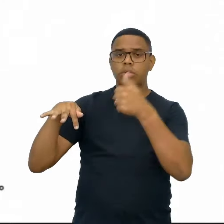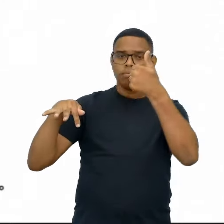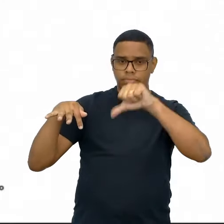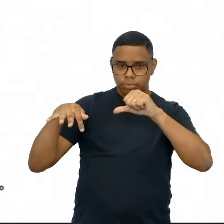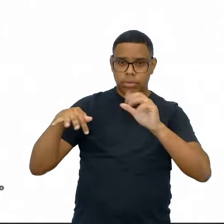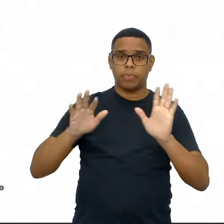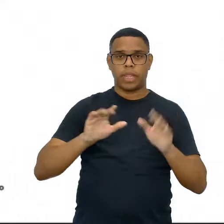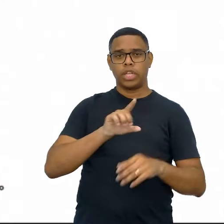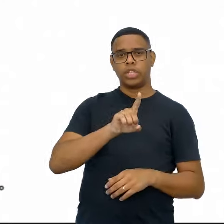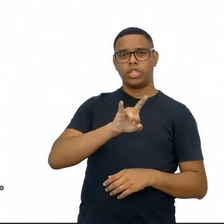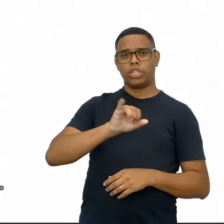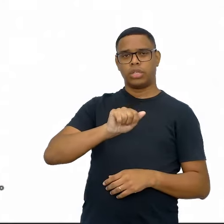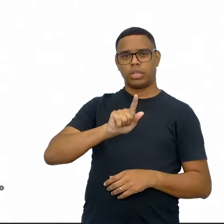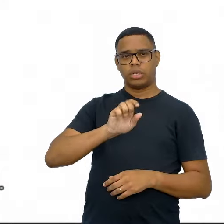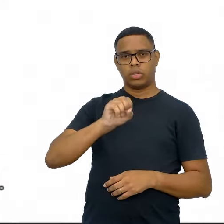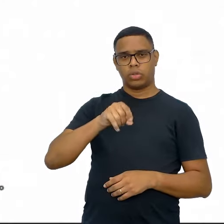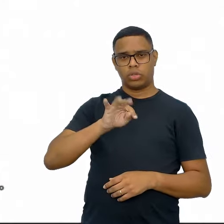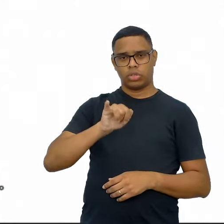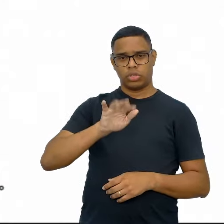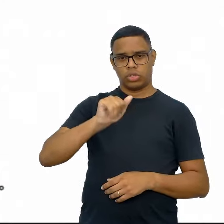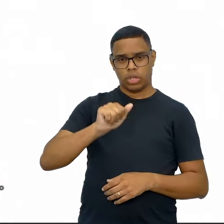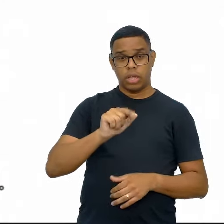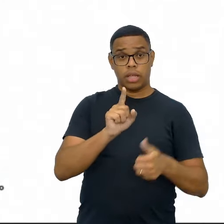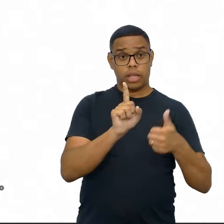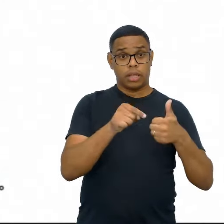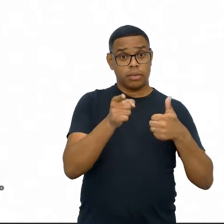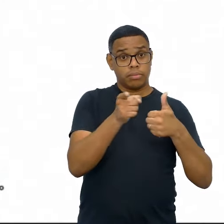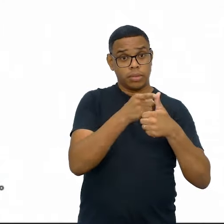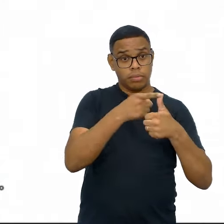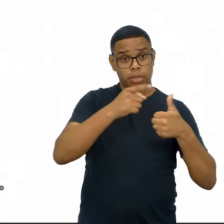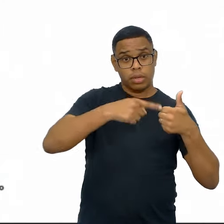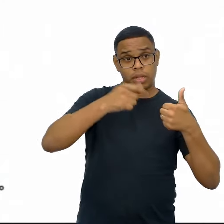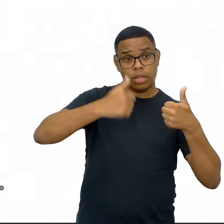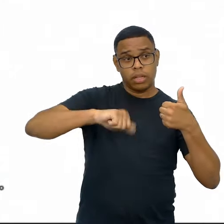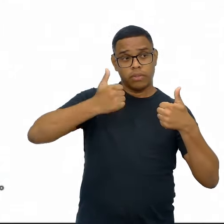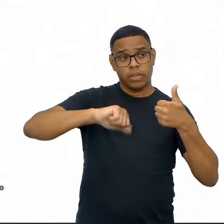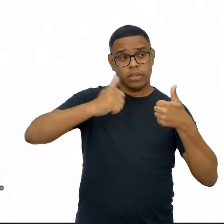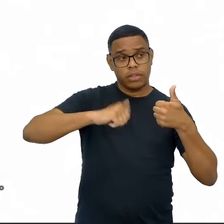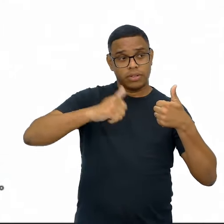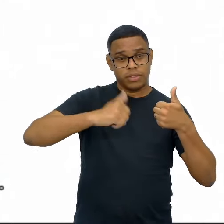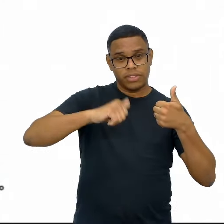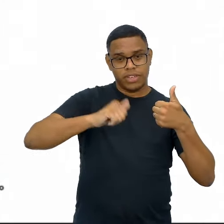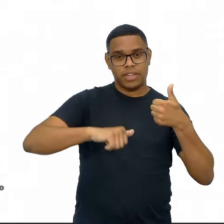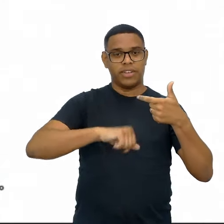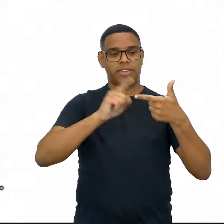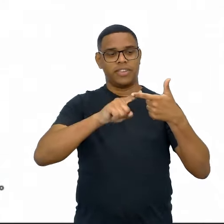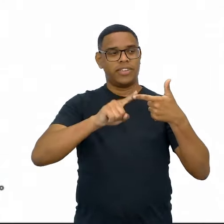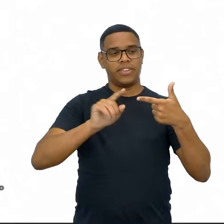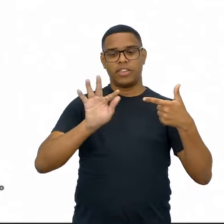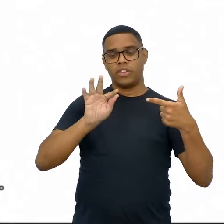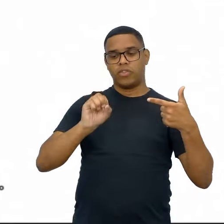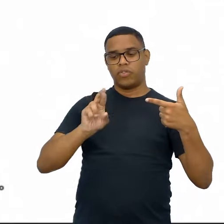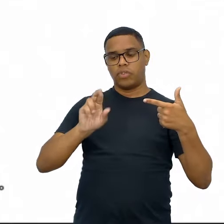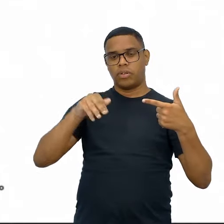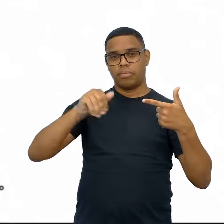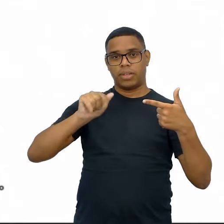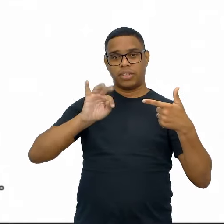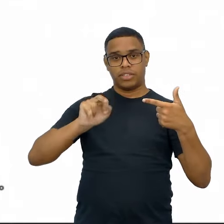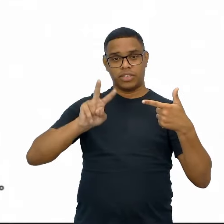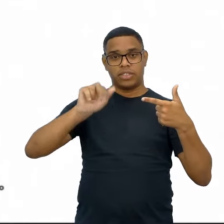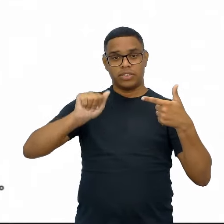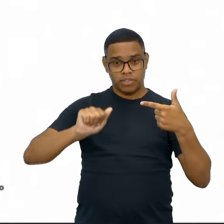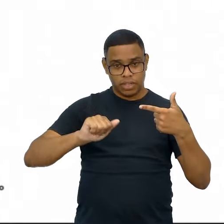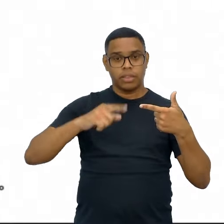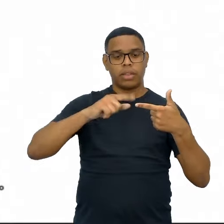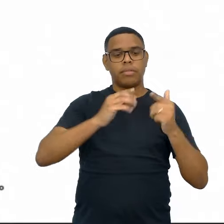diagnóstica, que seria a primeira avaliação. Depois a gente tem a formativa, que ela vai acontecendo no processo, e aí a gente